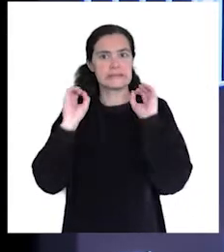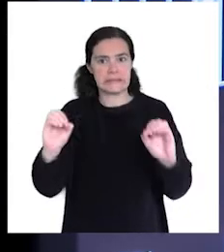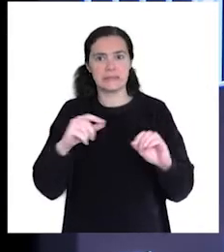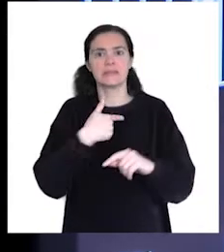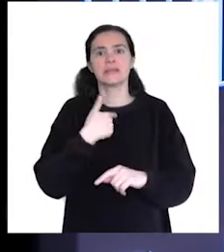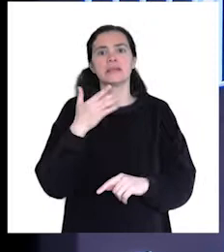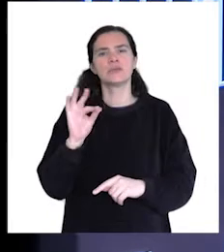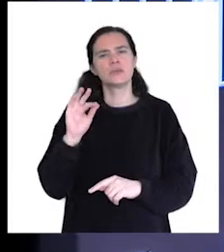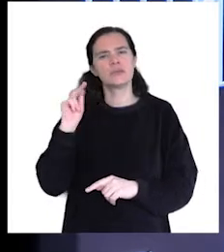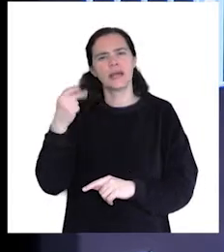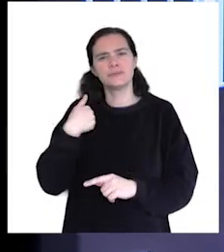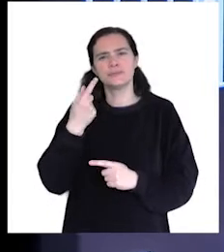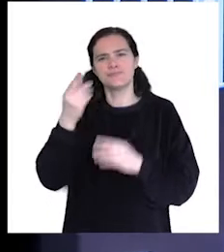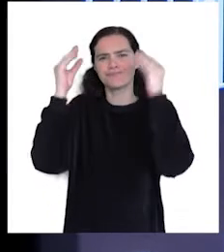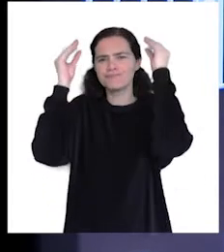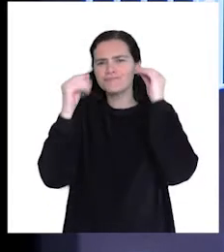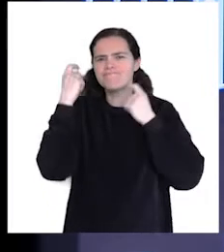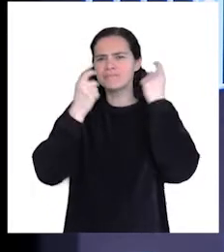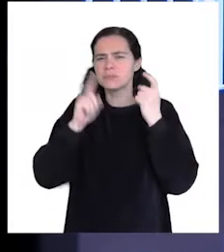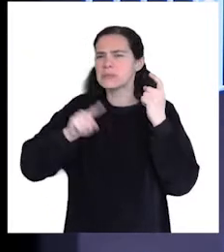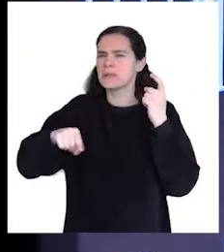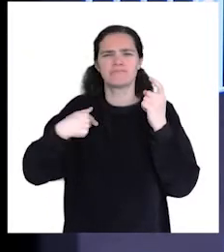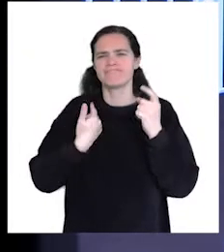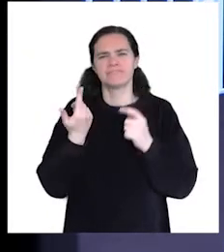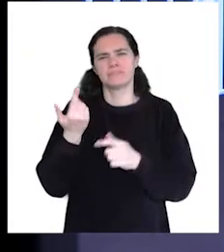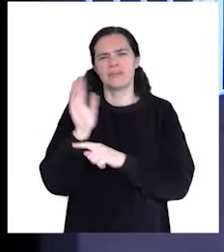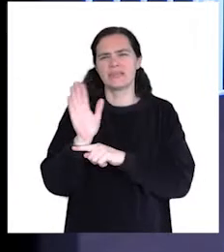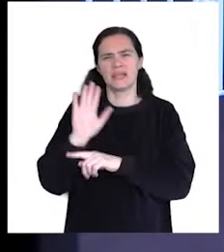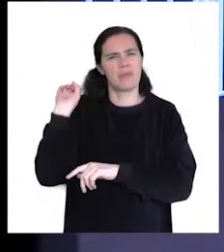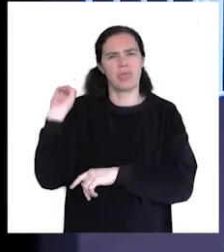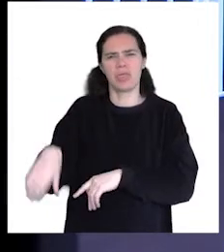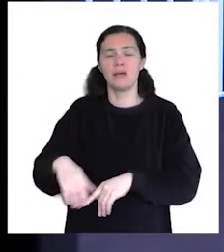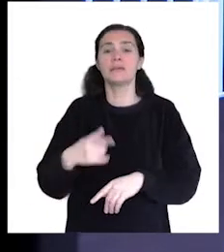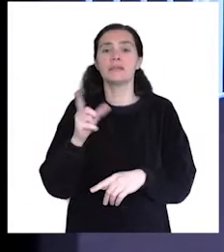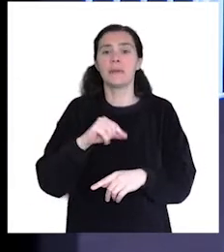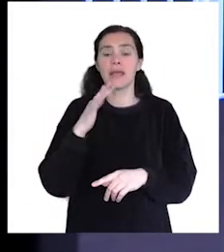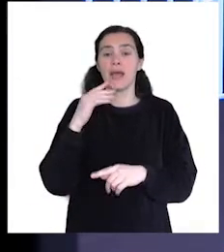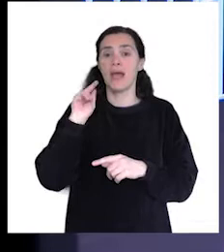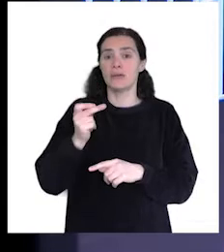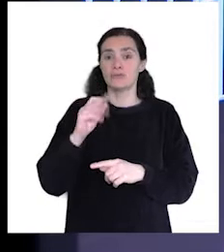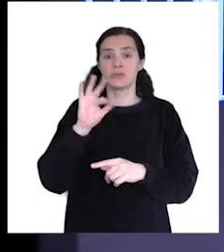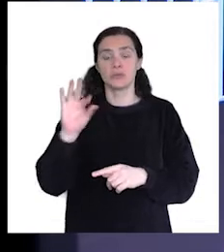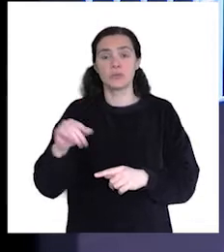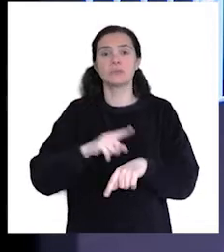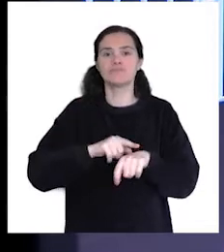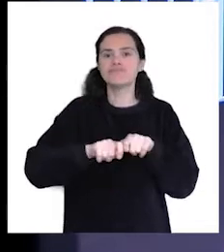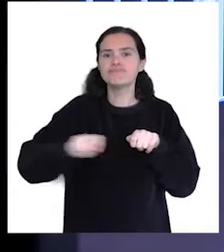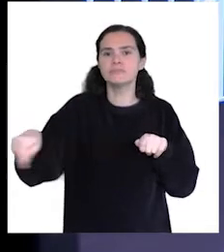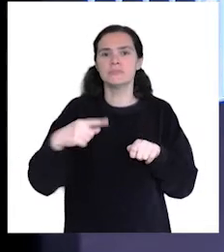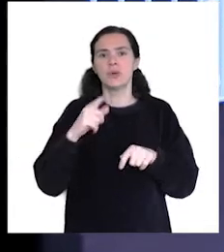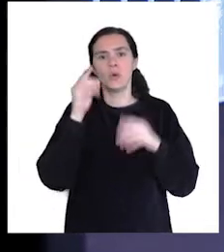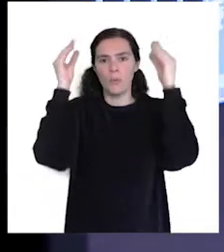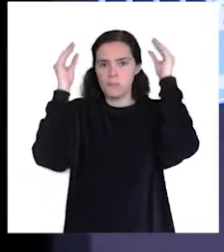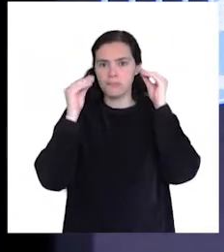anos durante os quais o Manuel de Oliveira pensou várias vezes abandonar o cinema, mas também 14 anos durante os quais o